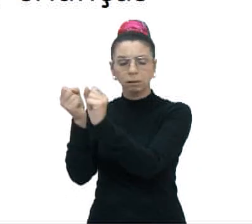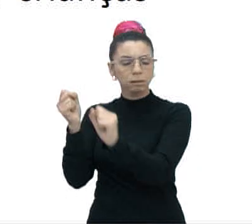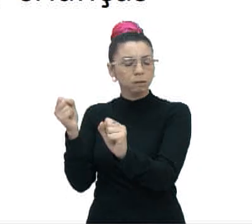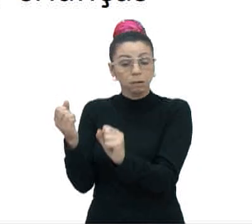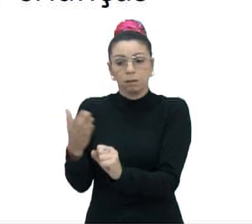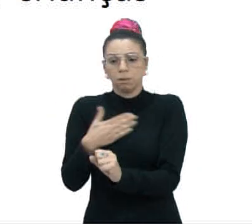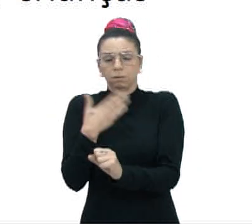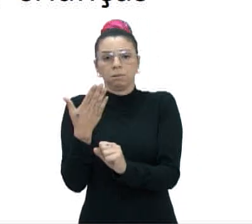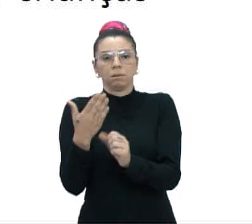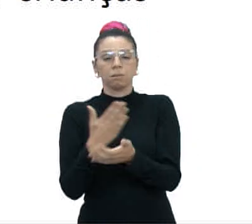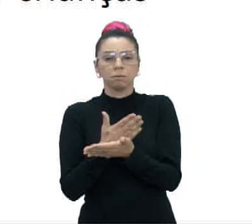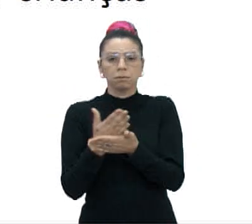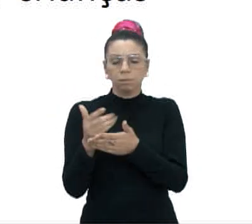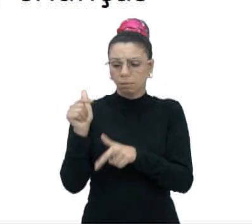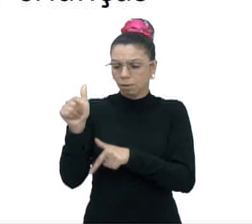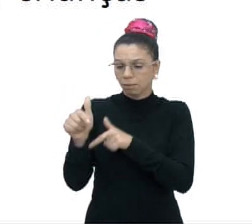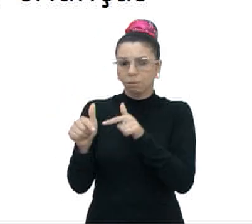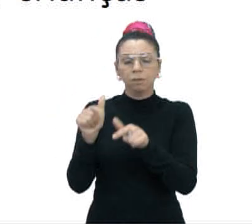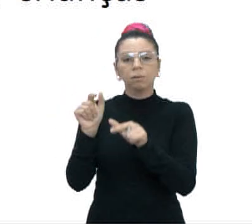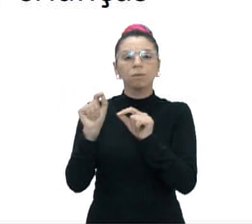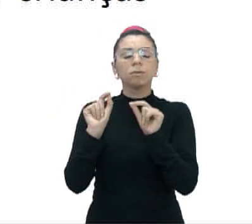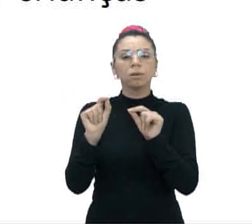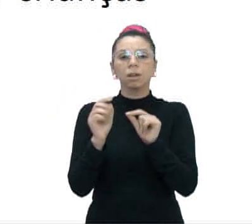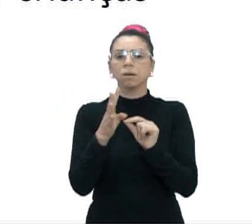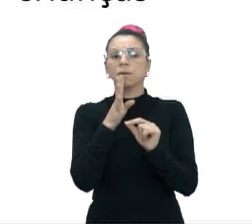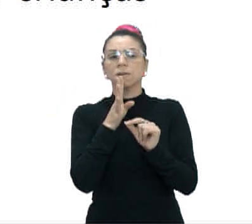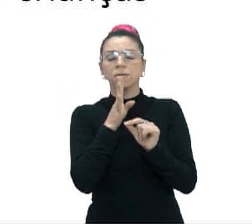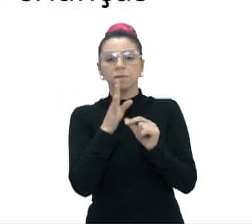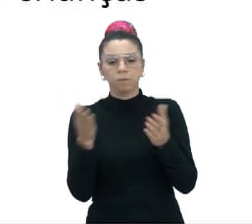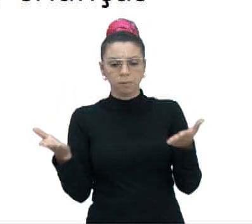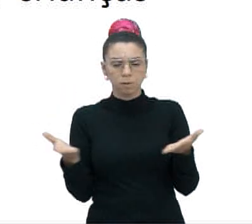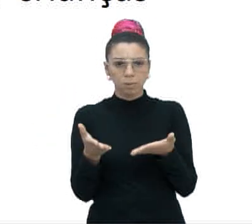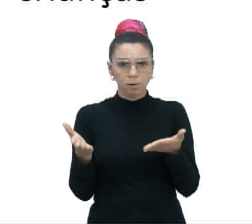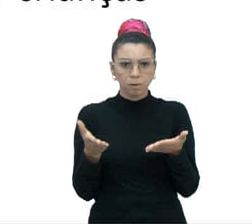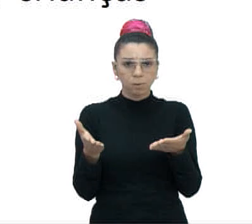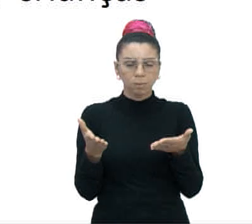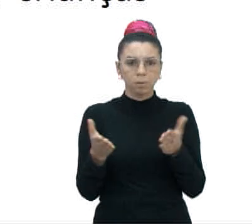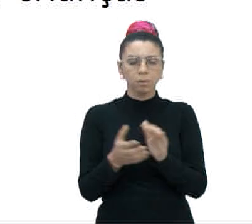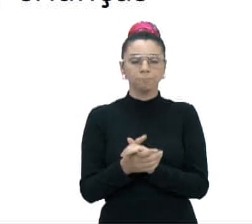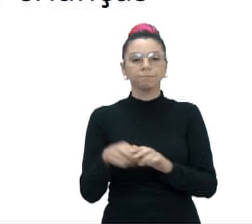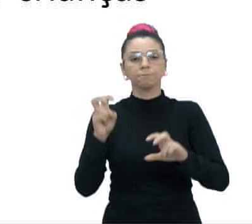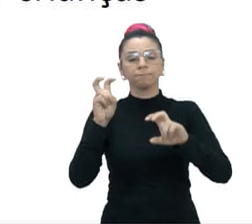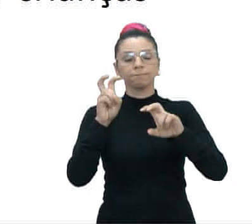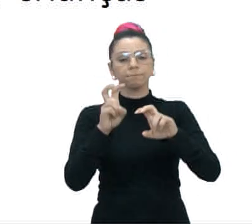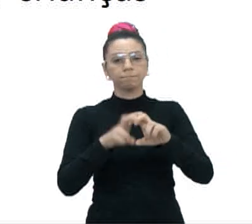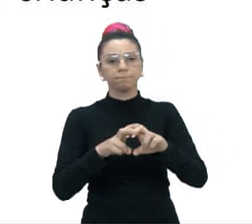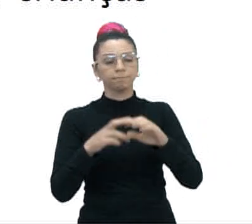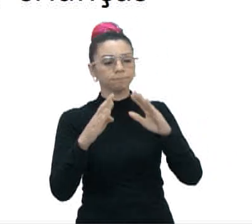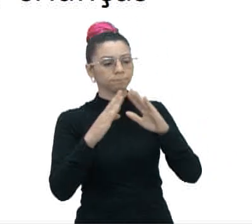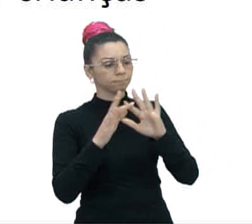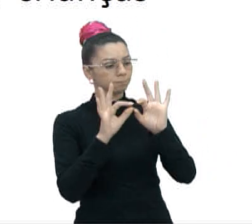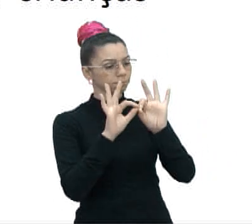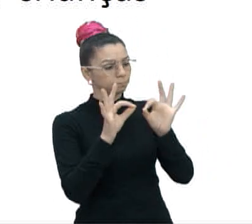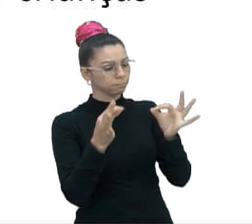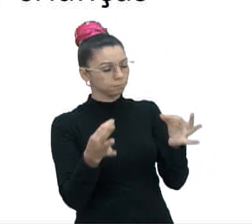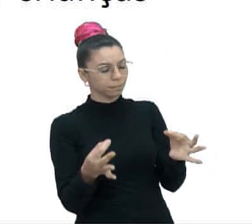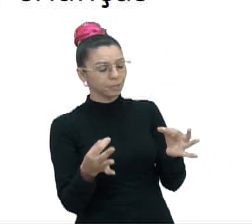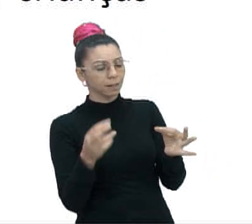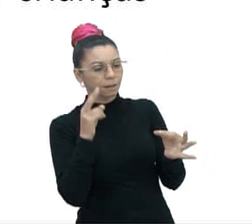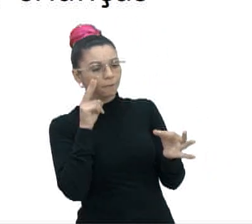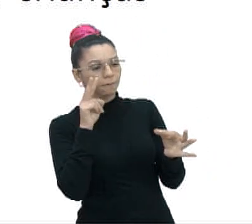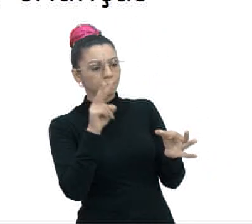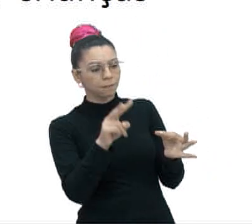longe, começamos a trabalhar naquilo que conhecíamos. Hoje, sento na varanda simples e vejo minhas crianças